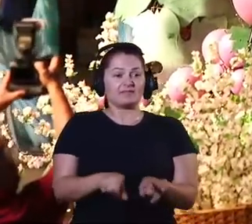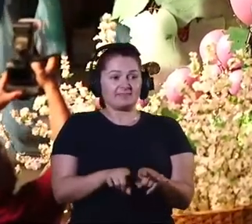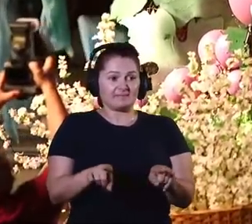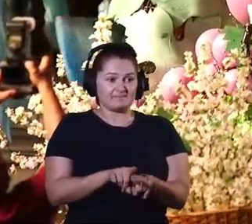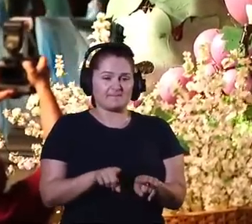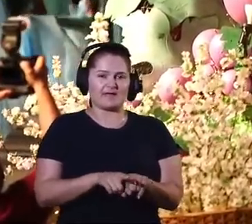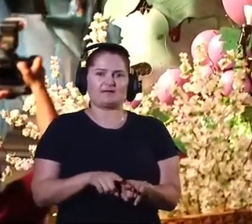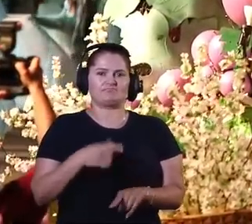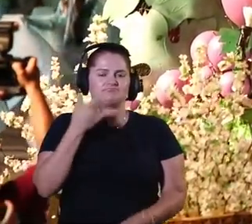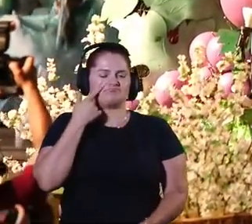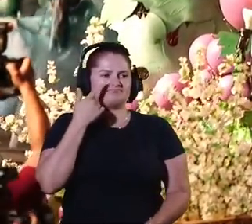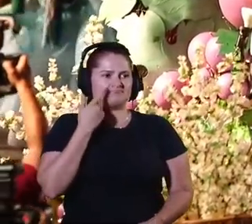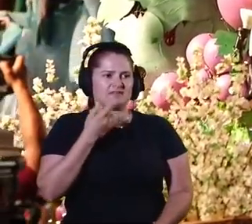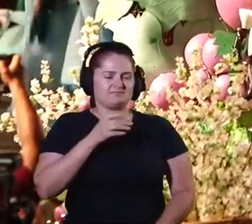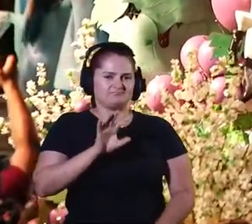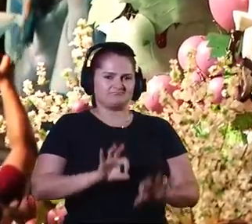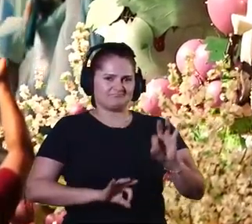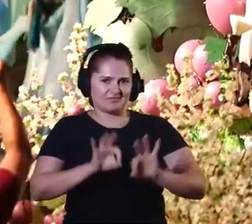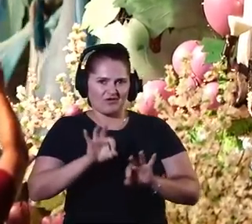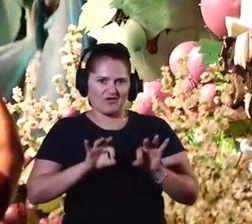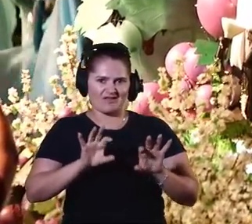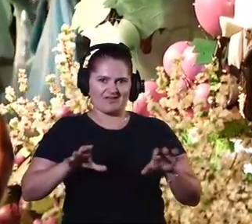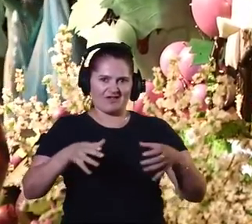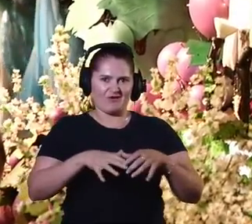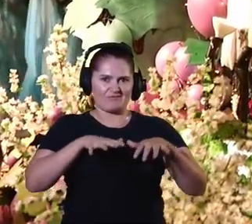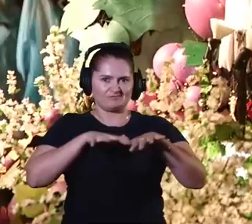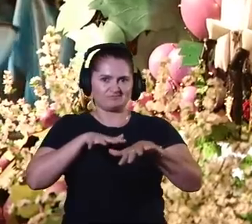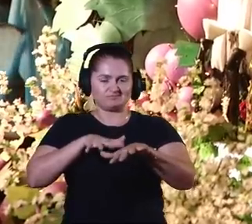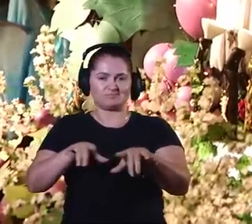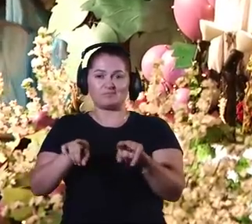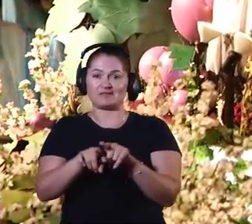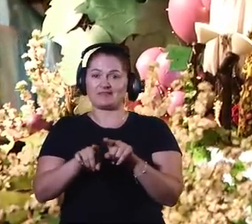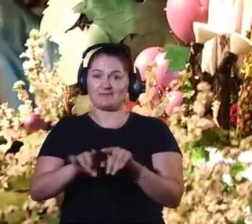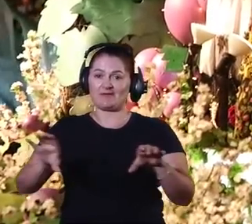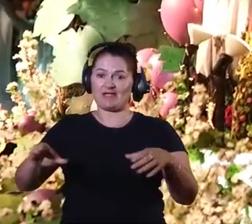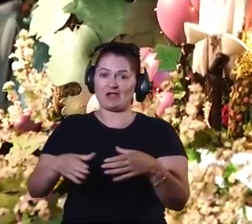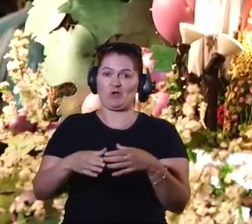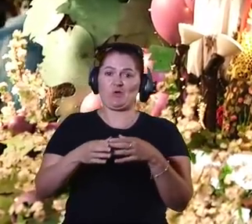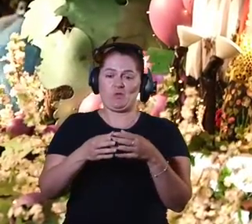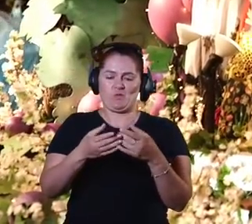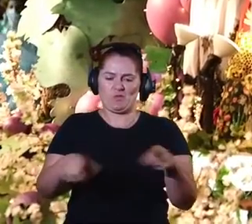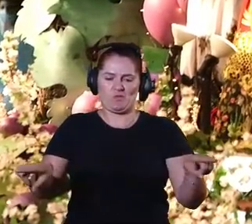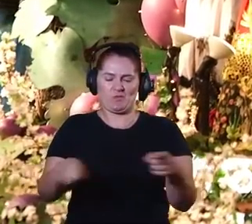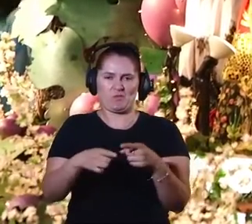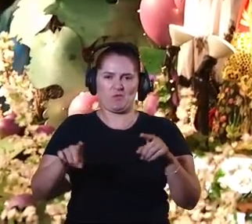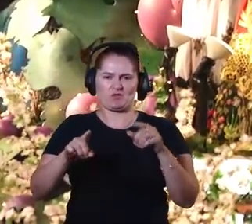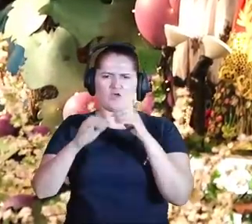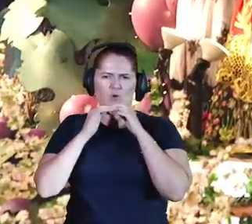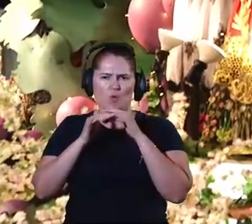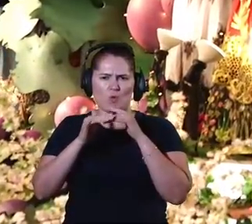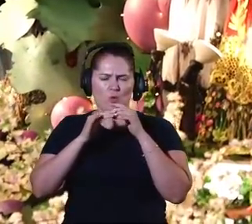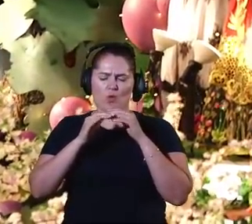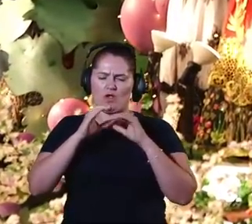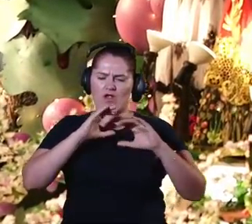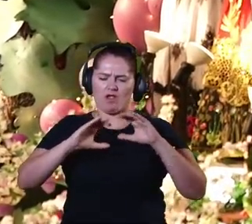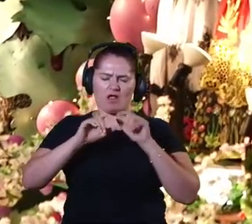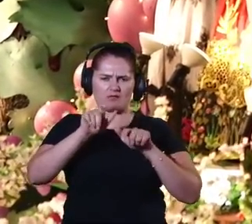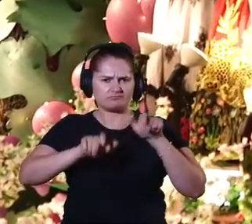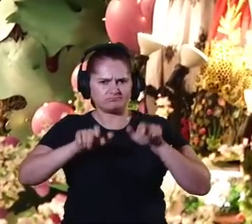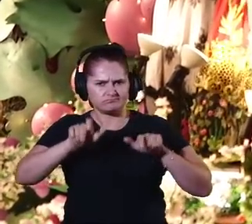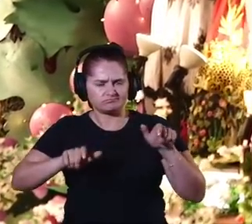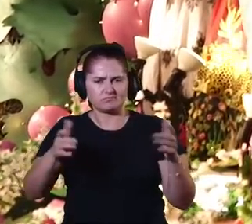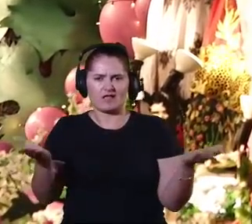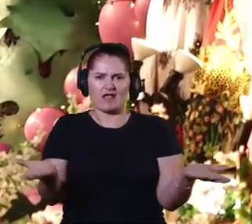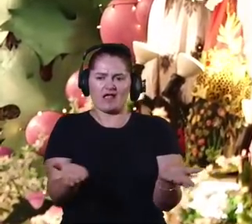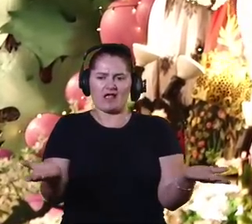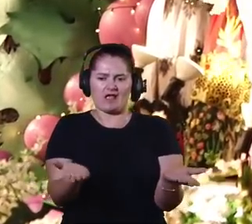né? E a Orquestra Municipal, tanto de sopros, o coro, de Caxias do Sul, fazendo com que essas